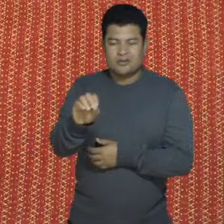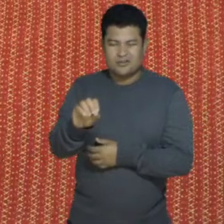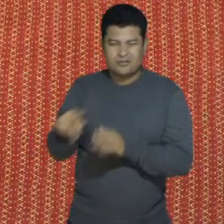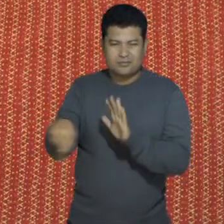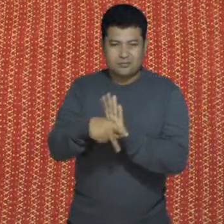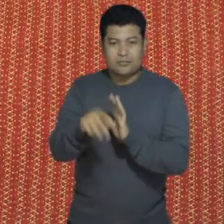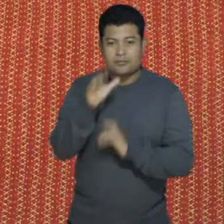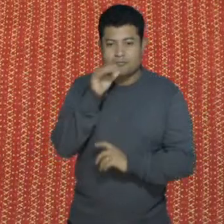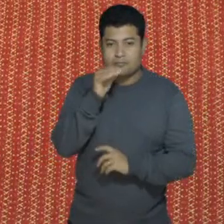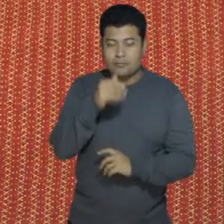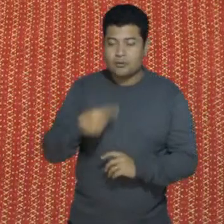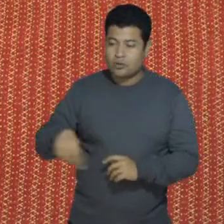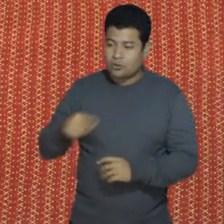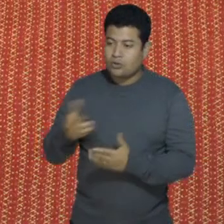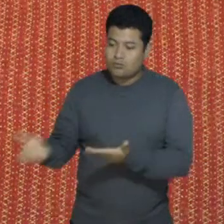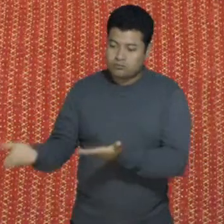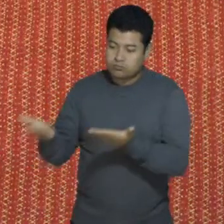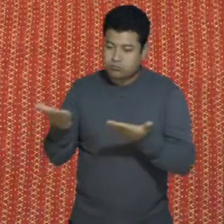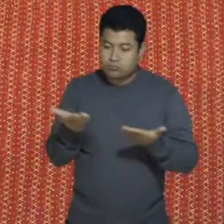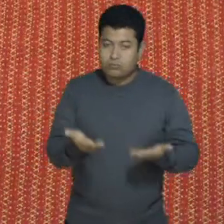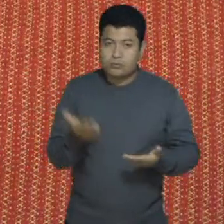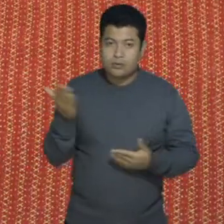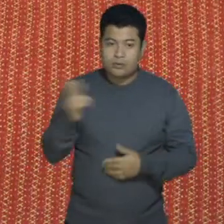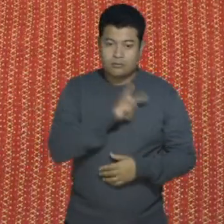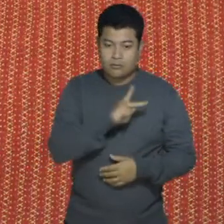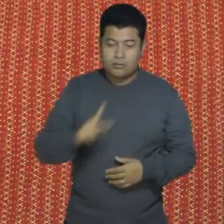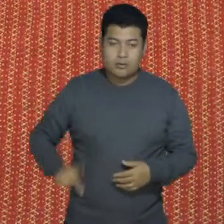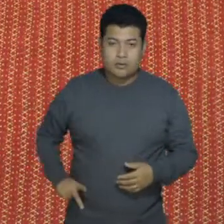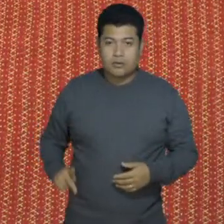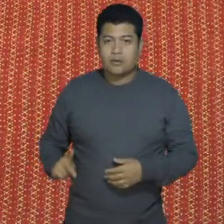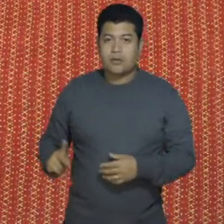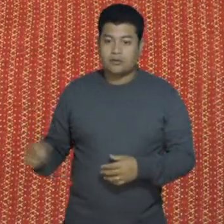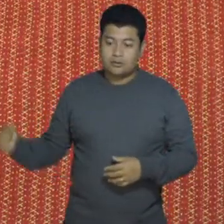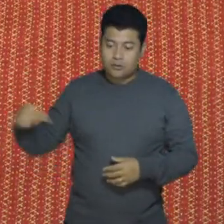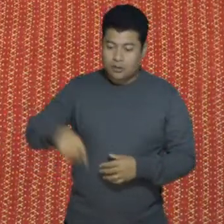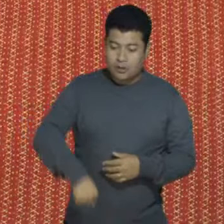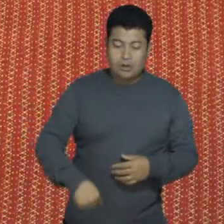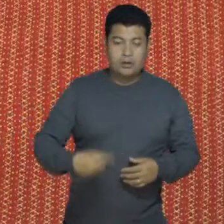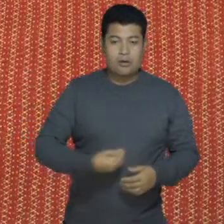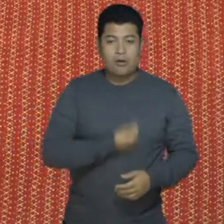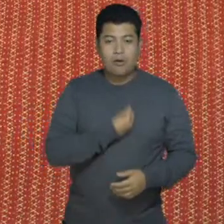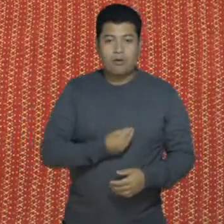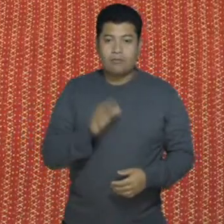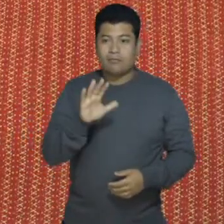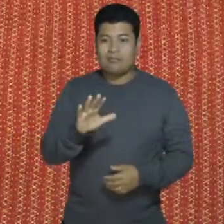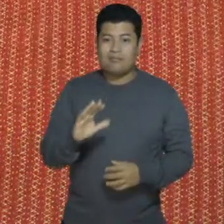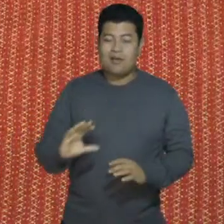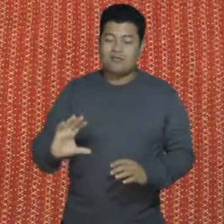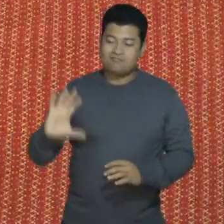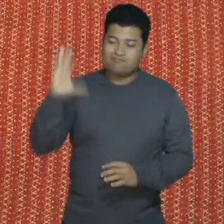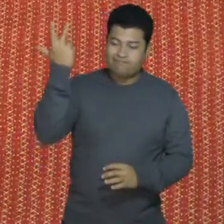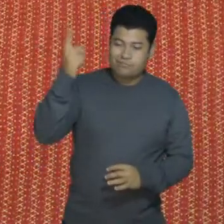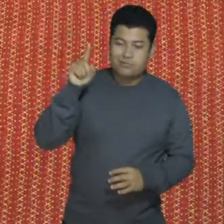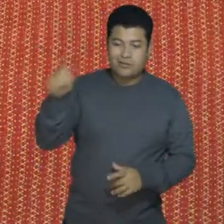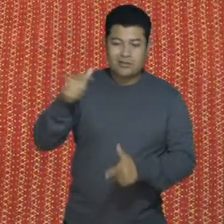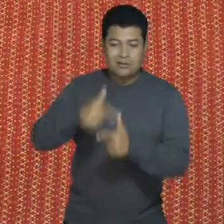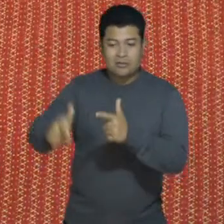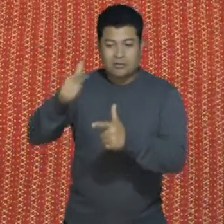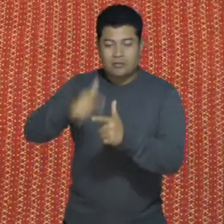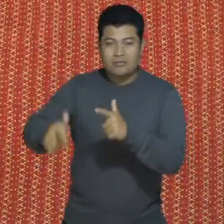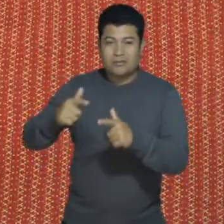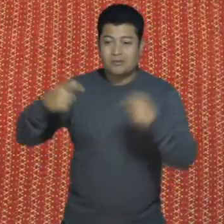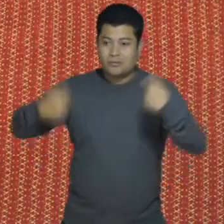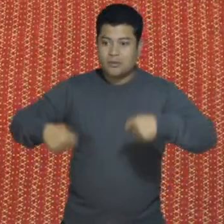um convite ao presidente para estar conosco hoje mas em função de toda essa situação de toda a necessidade